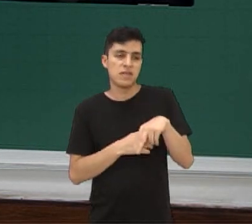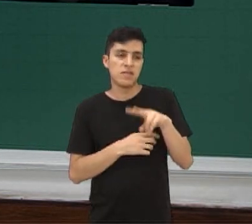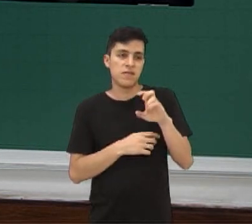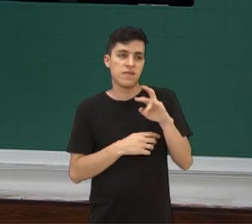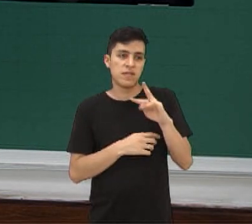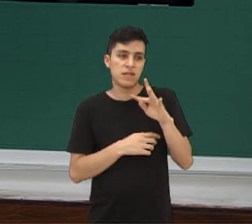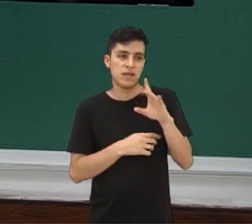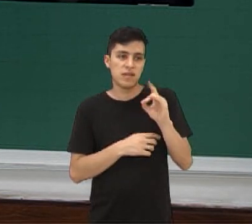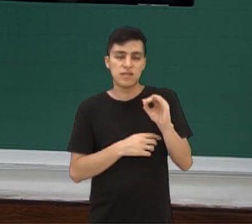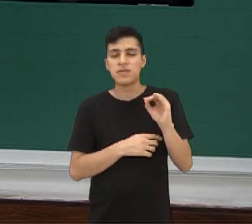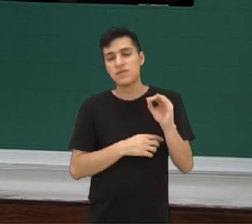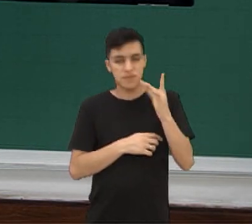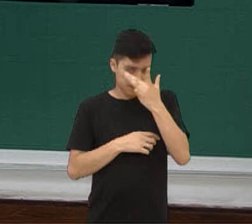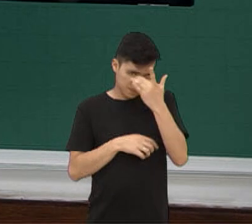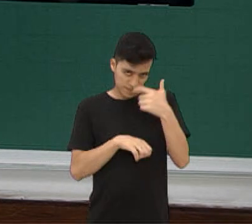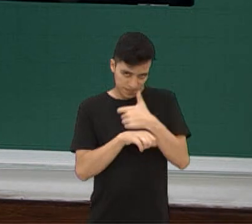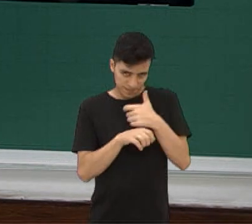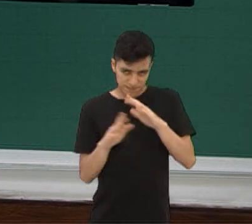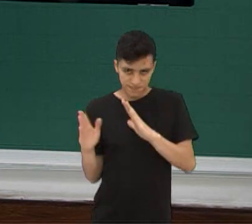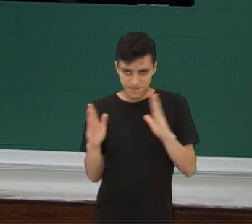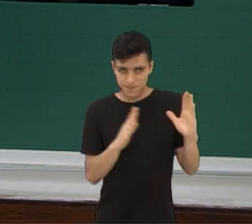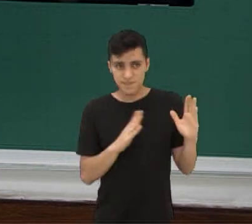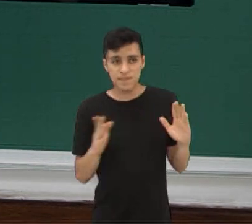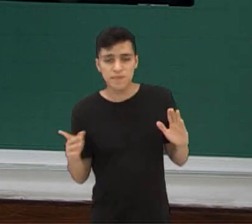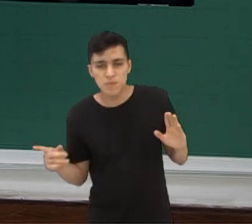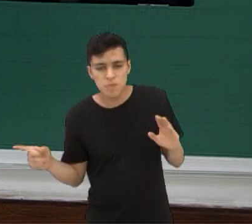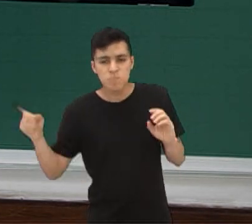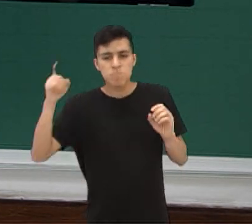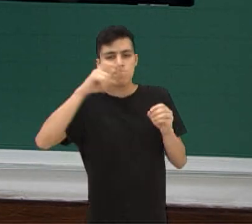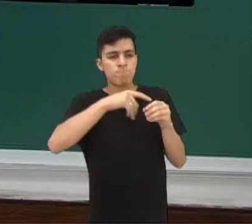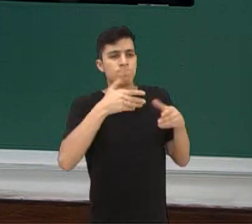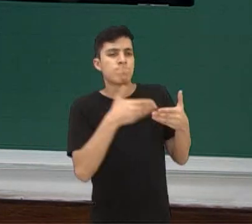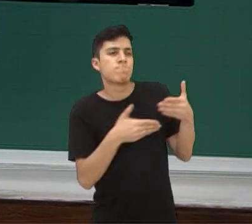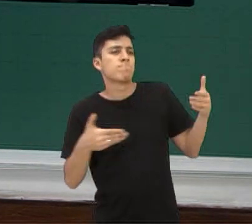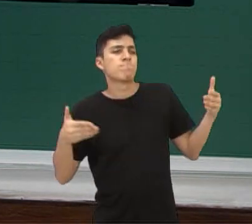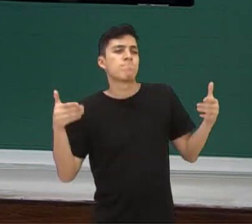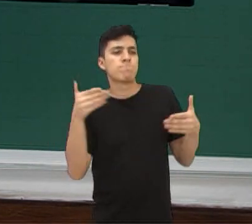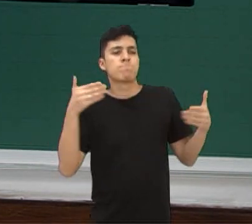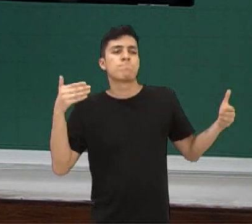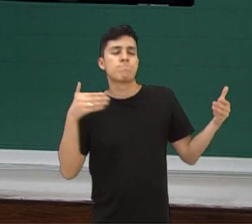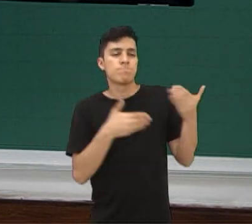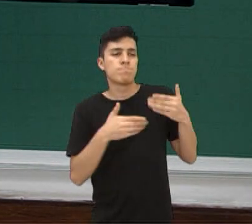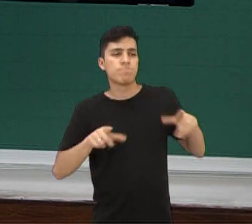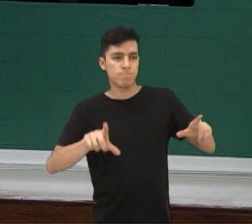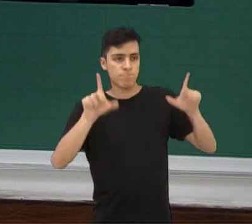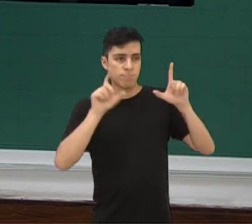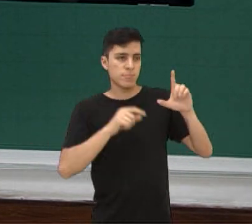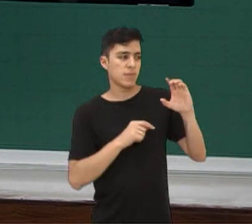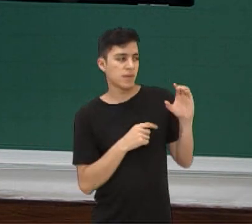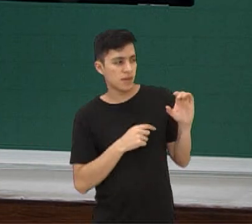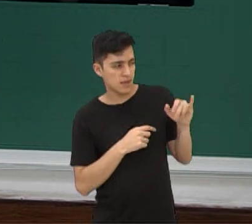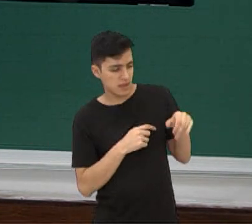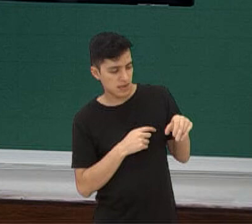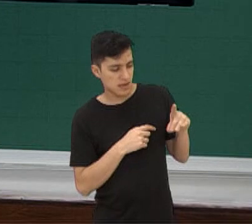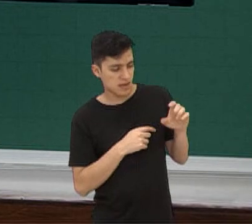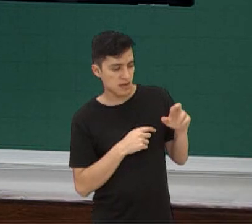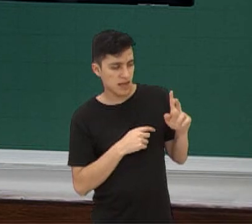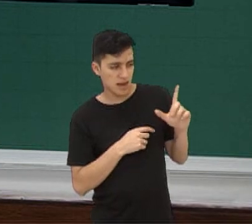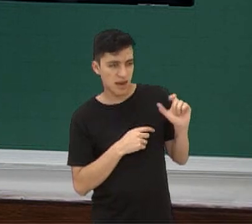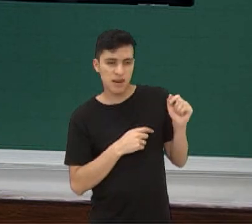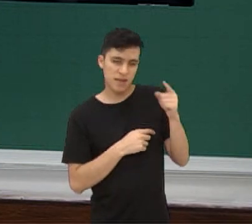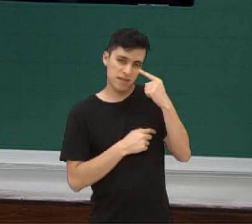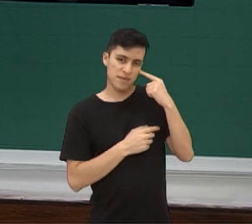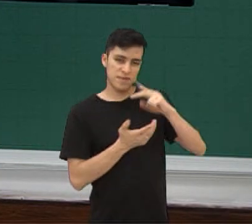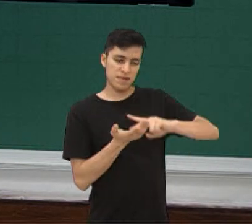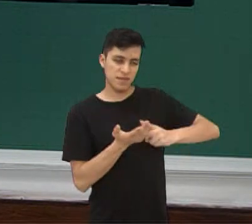profissional. Vou voltar aqui rapidinho, só para a gente relembrar. A palavra Cenicienta, que é Cinderela, né? Aquela dos contos de